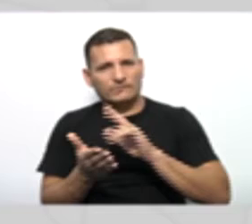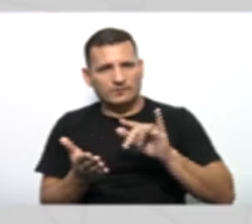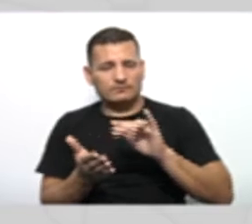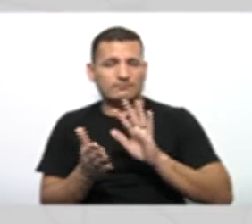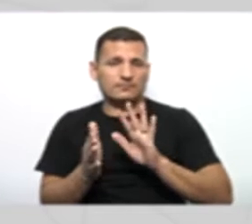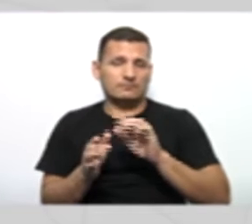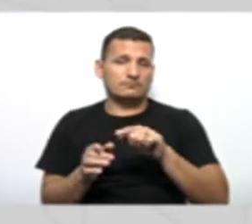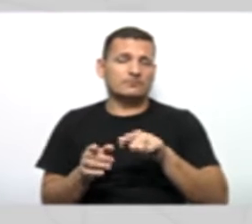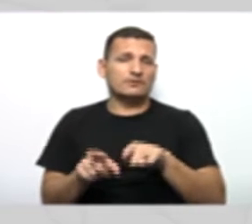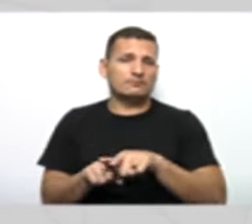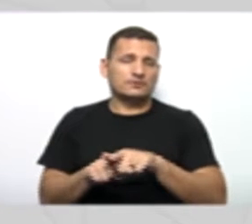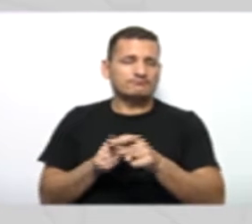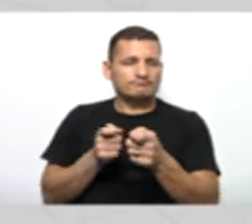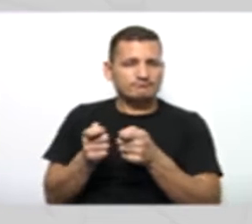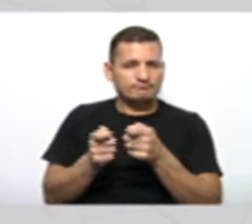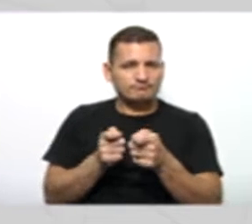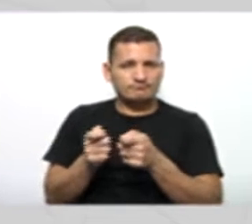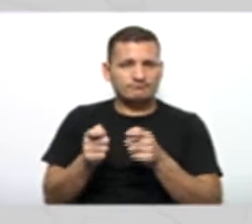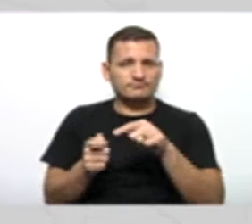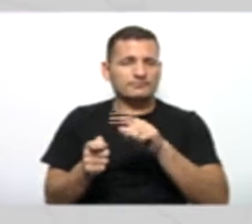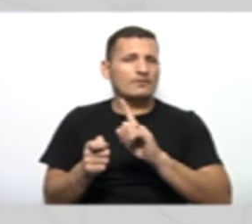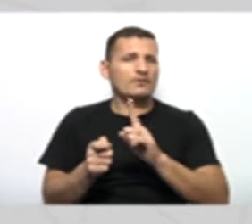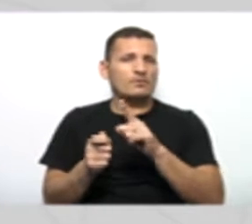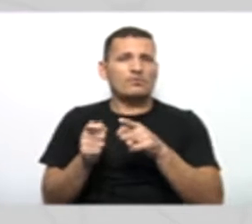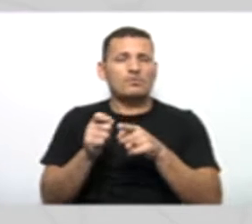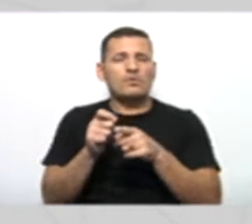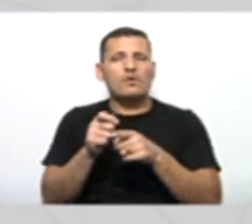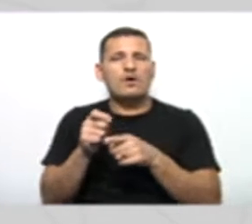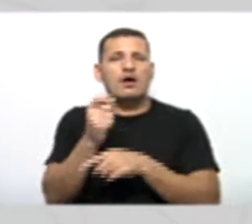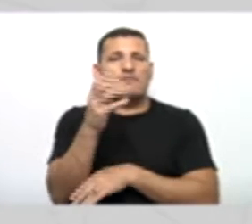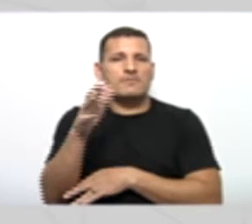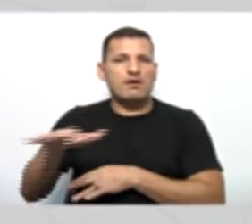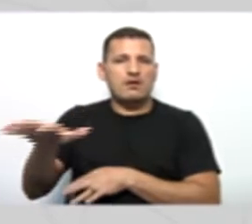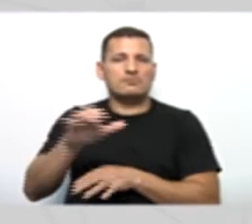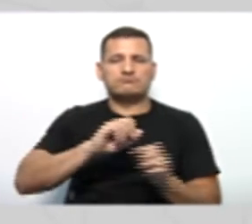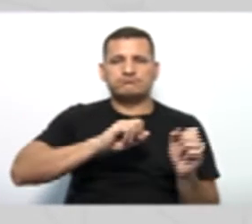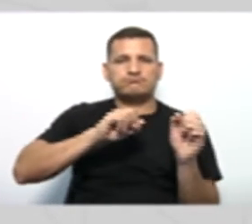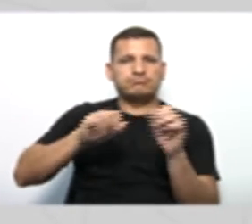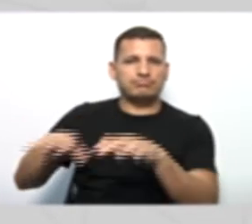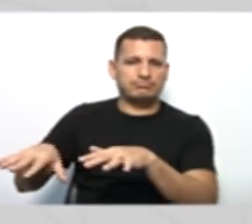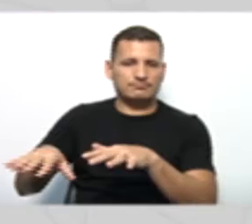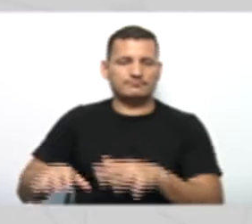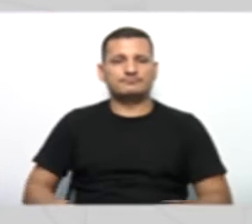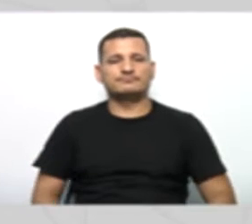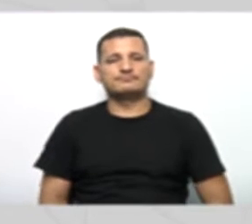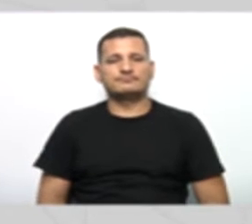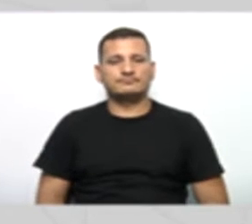procura também controlar esses poluentes para que ele não chegue ao meio ambiente.